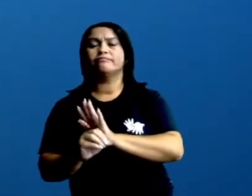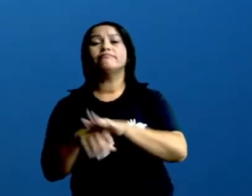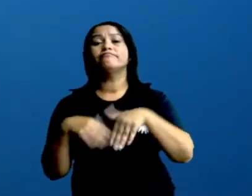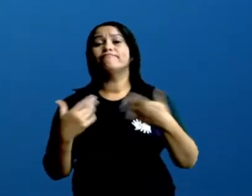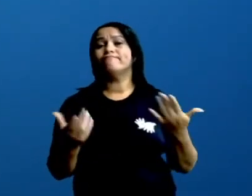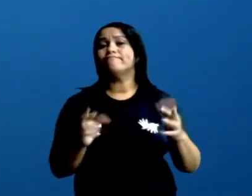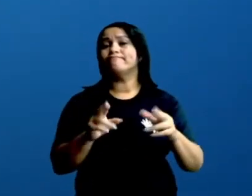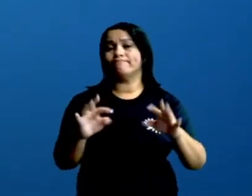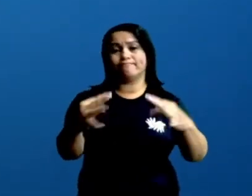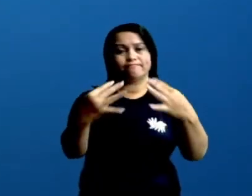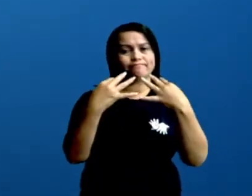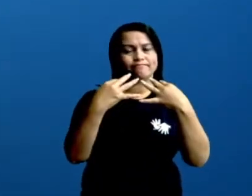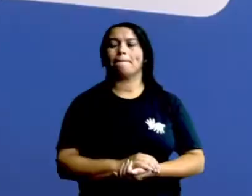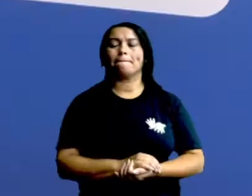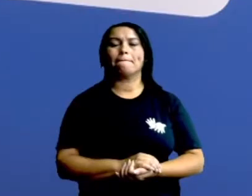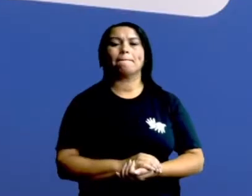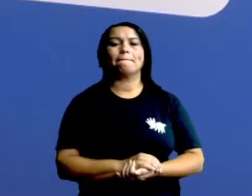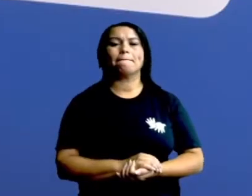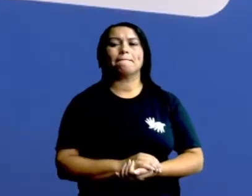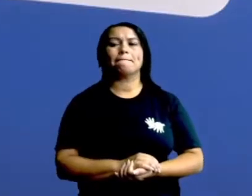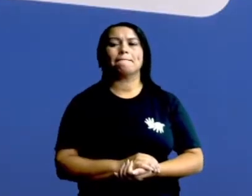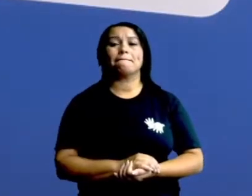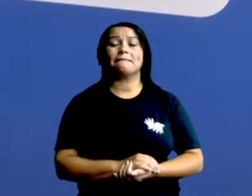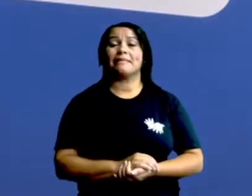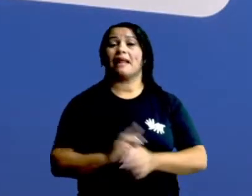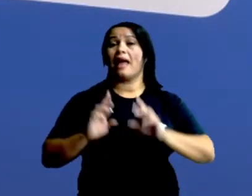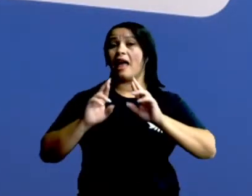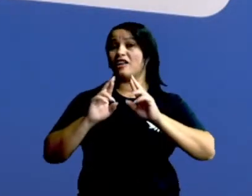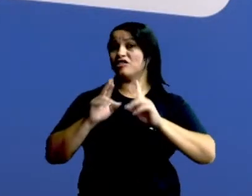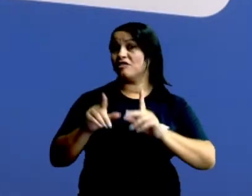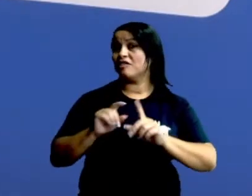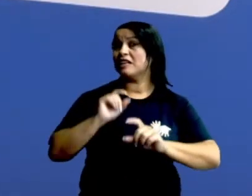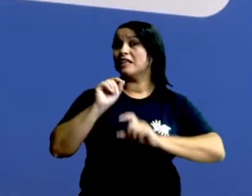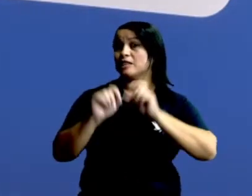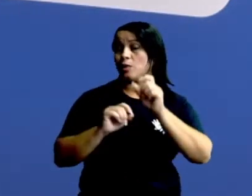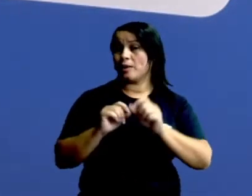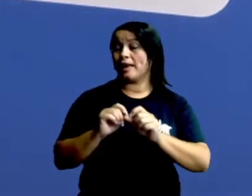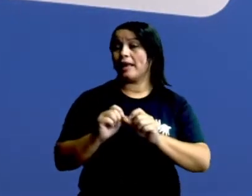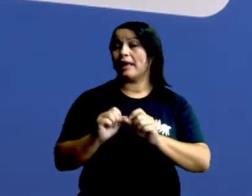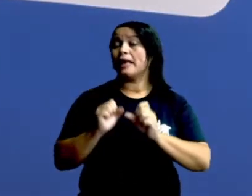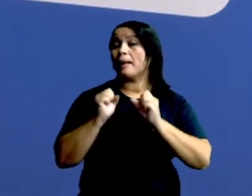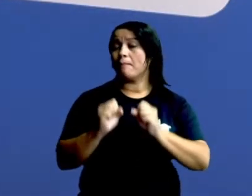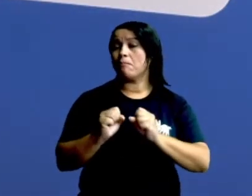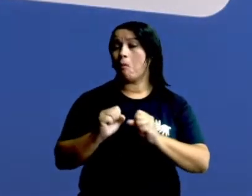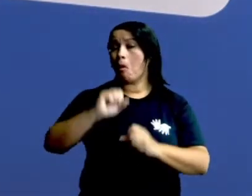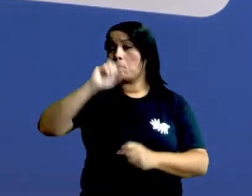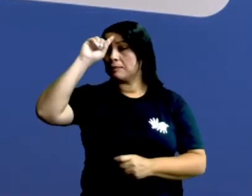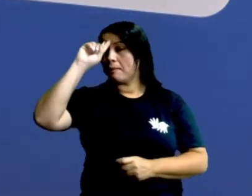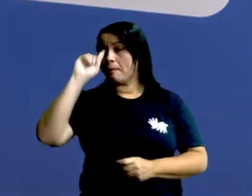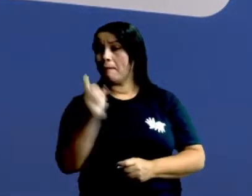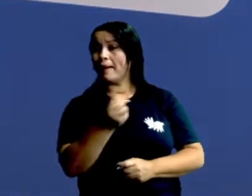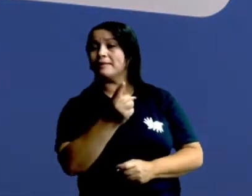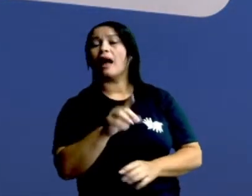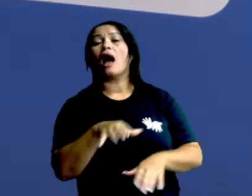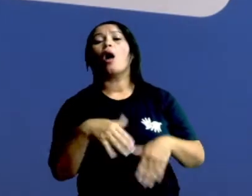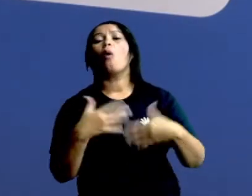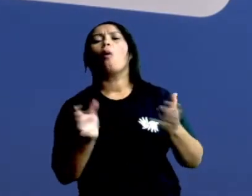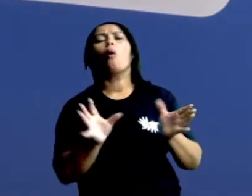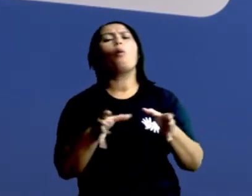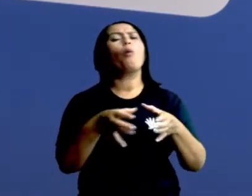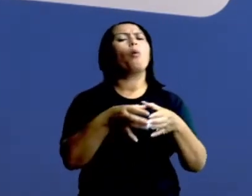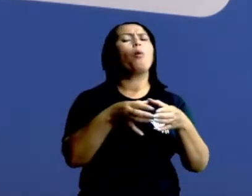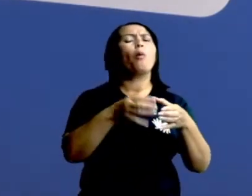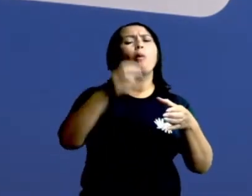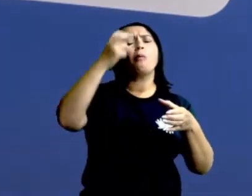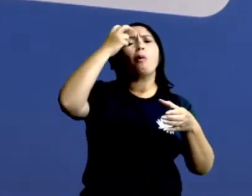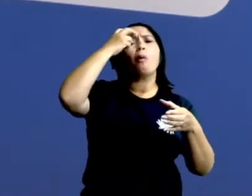oficiais? Presta atenção. A diferença é quem é que está no poder, quem é que manda, qual é o grupo